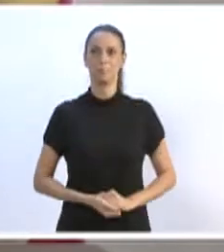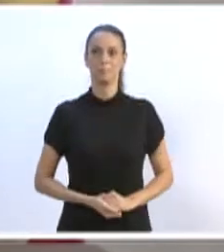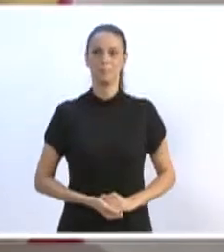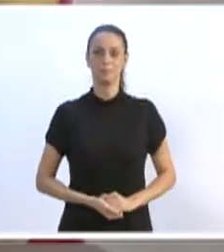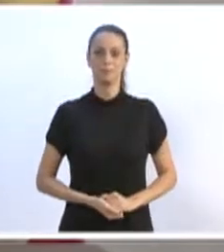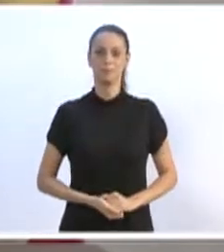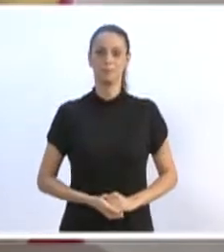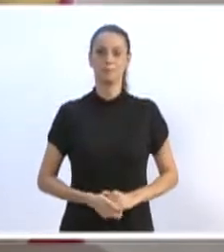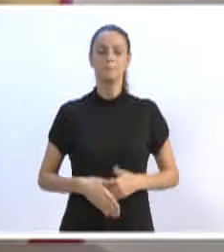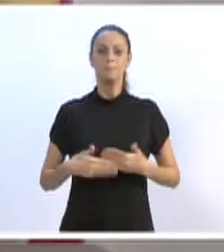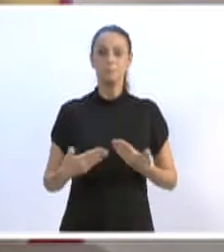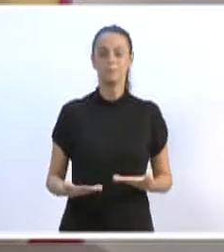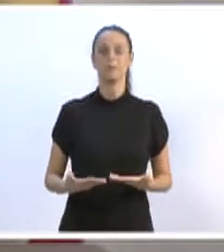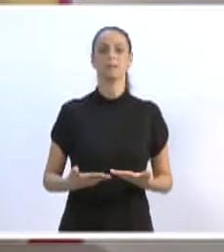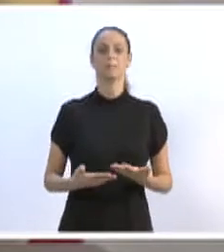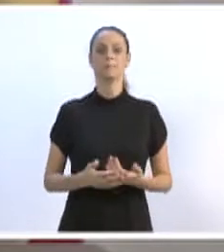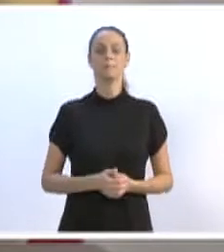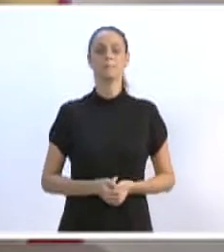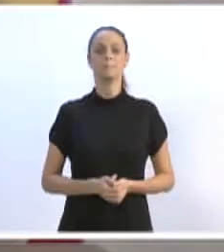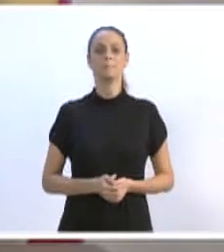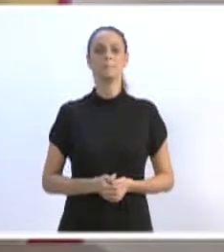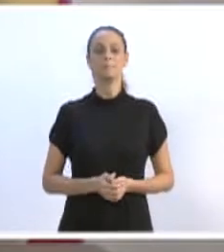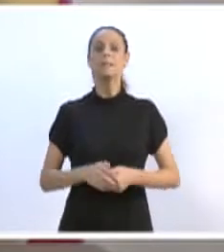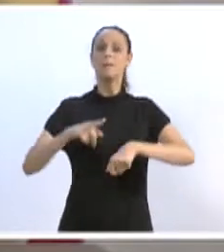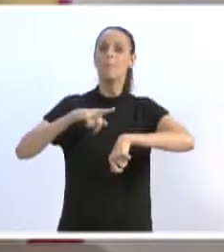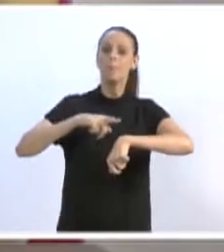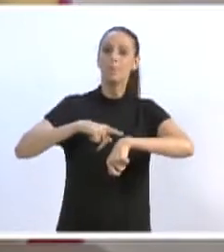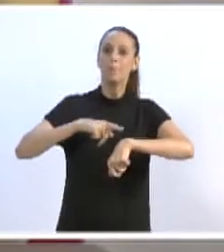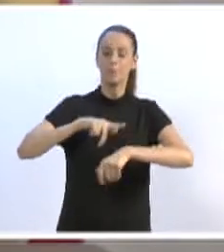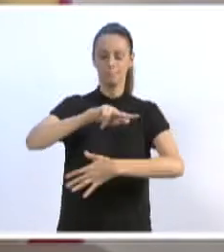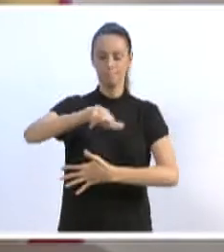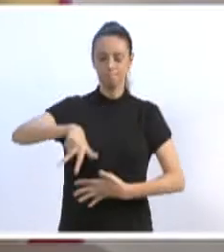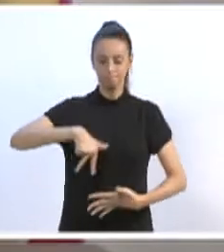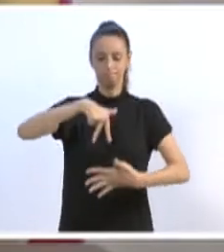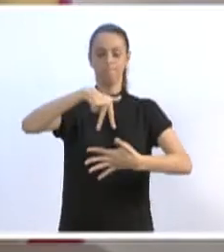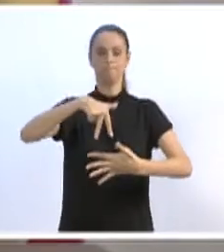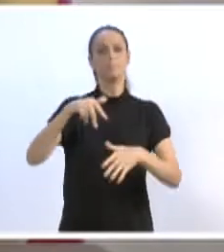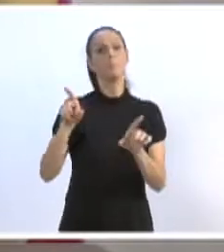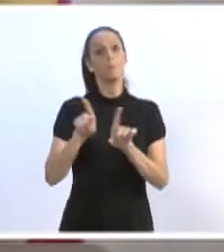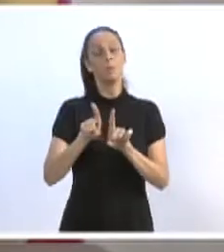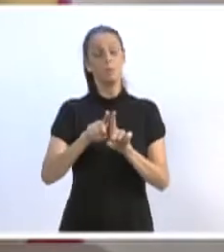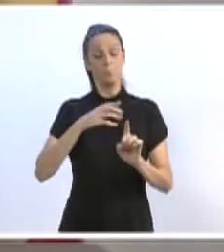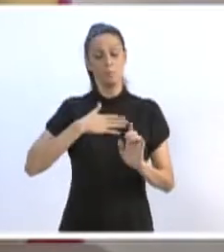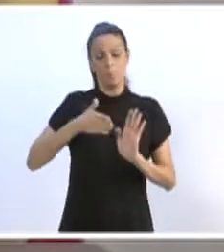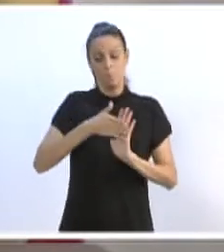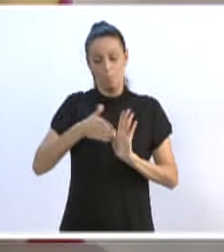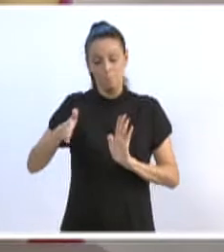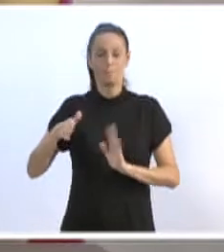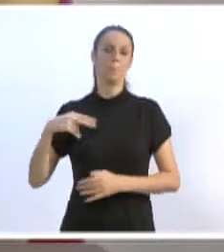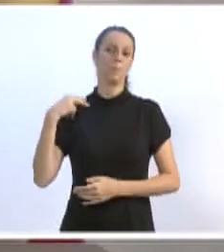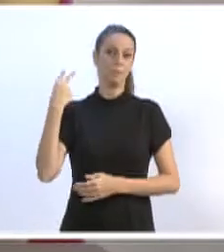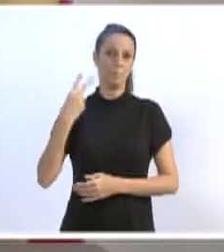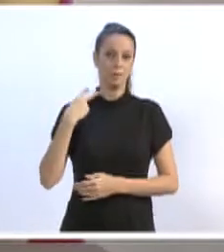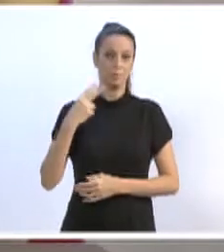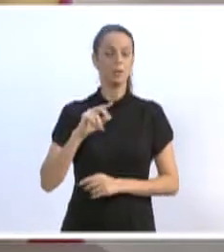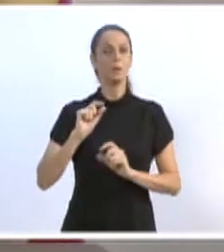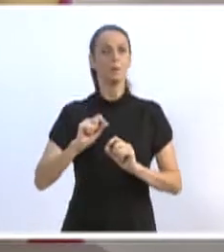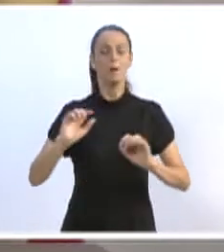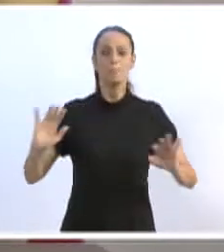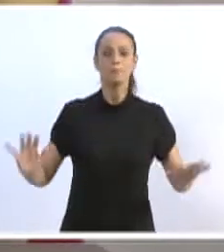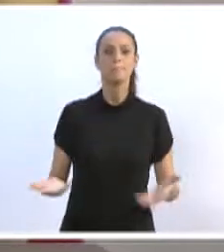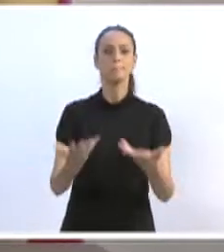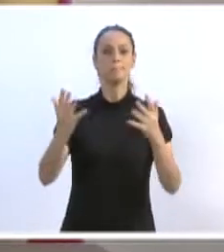e de forma tão acertada, dizendo que cada um de nós é responsável pela sua parcela no